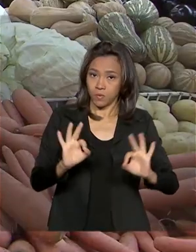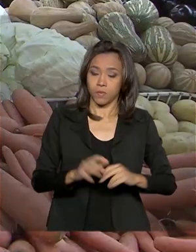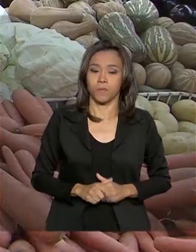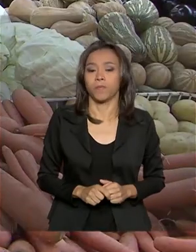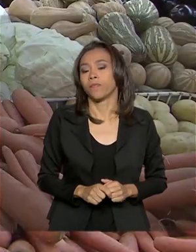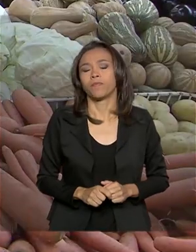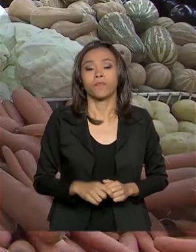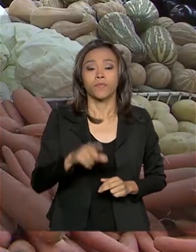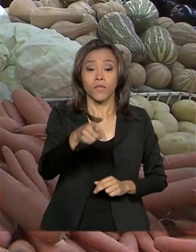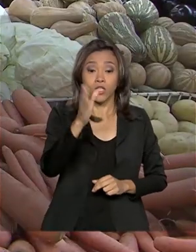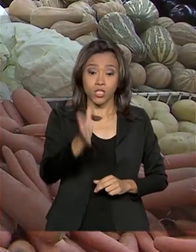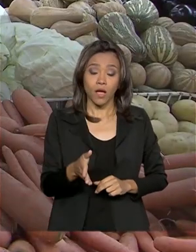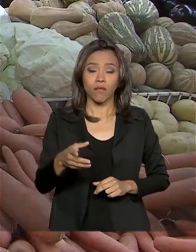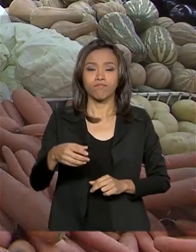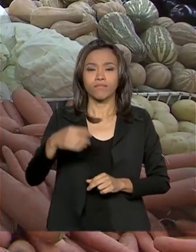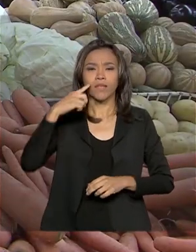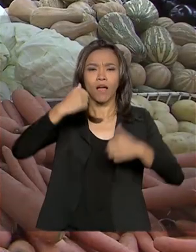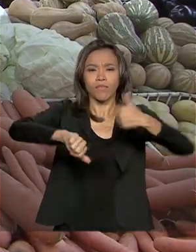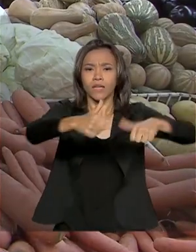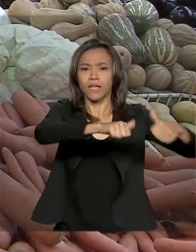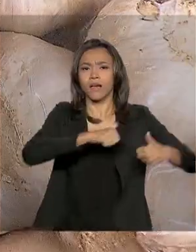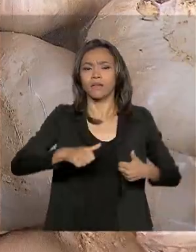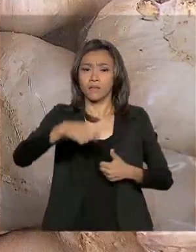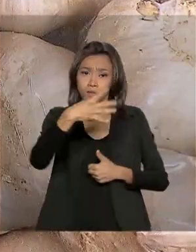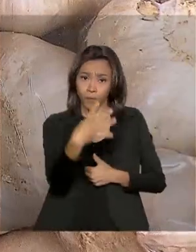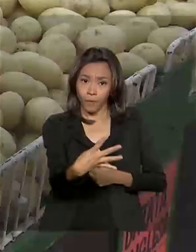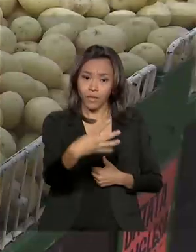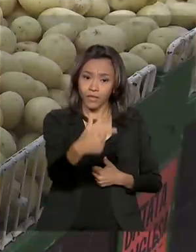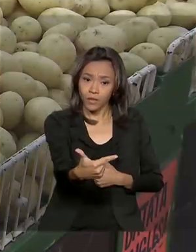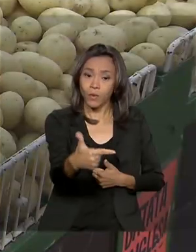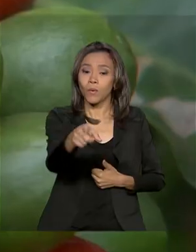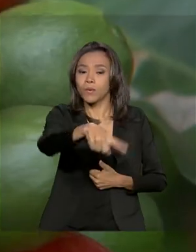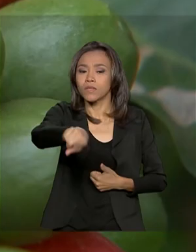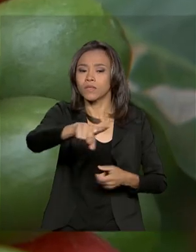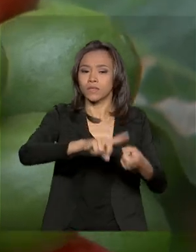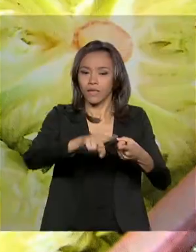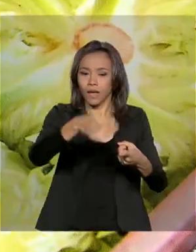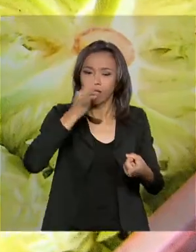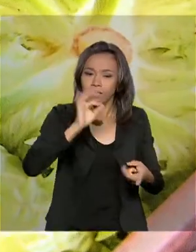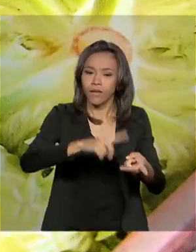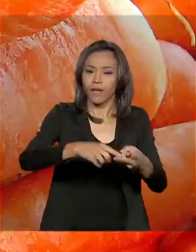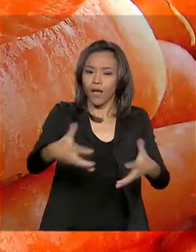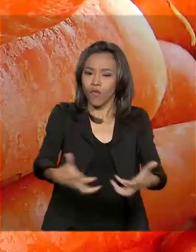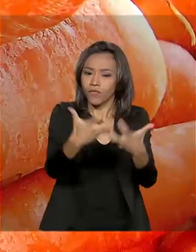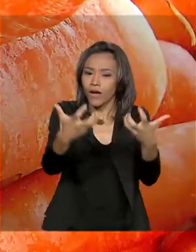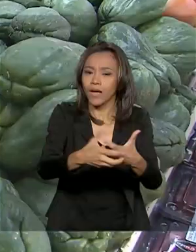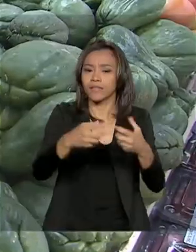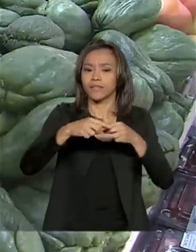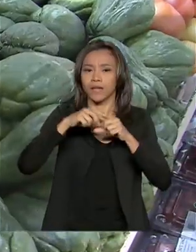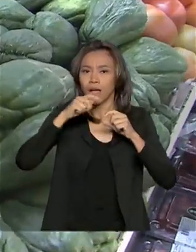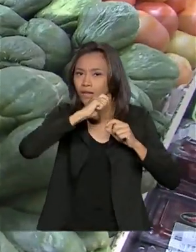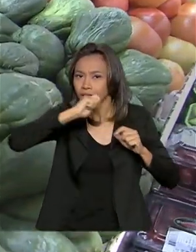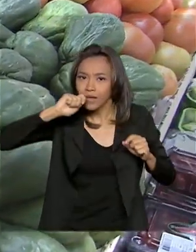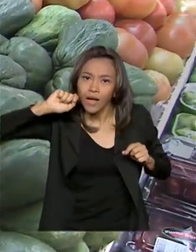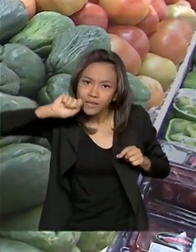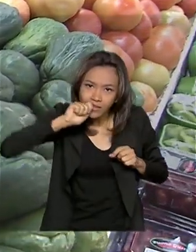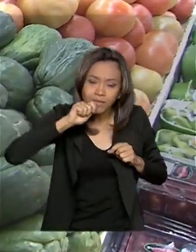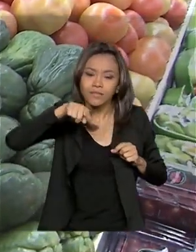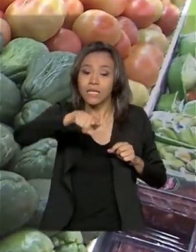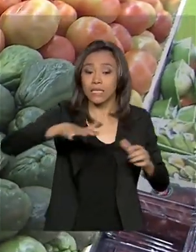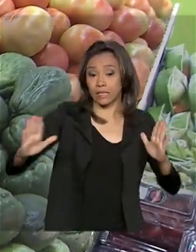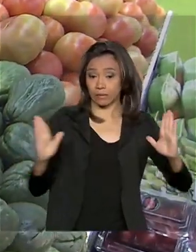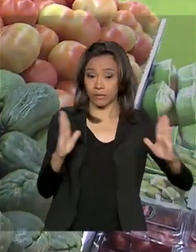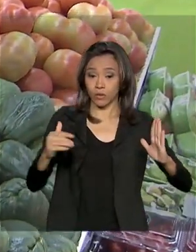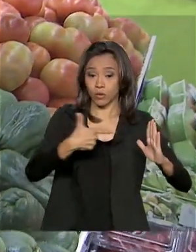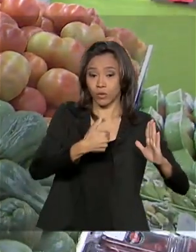Foram analisados 42 produtos, como alho, batata, café, alface e cenoura entre os anos de 2015